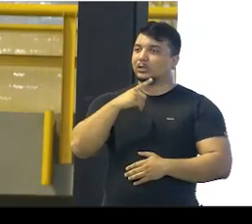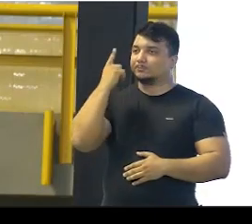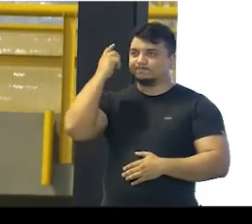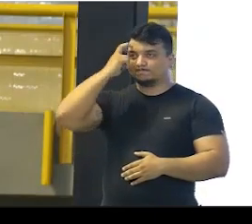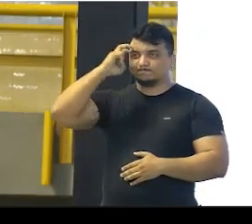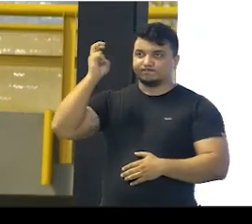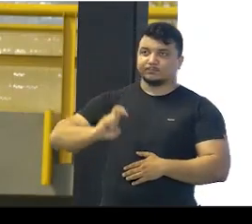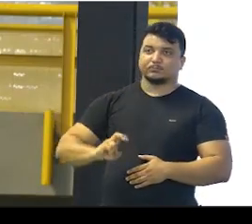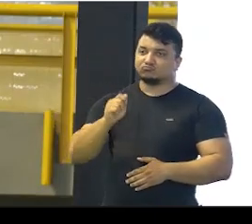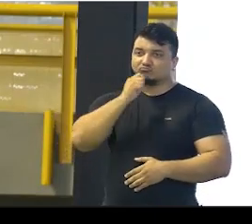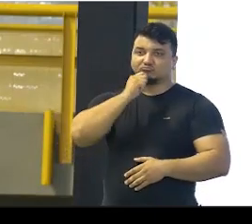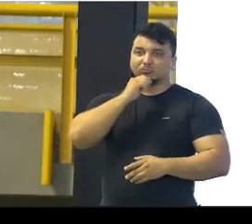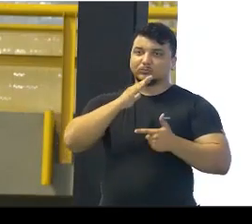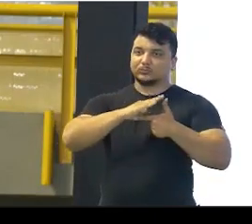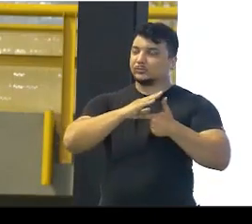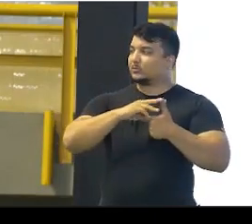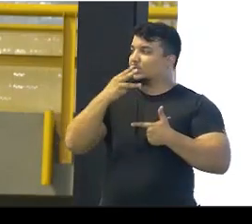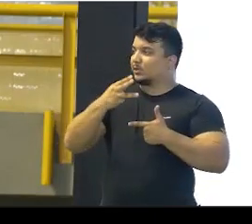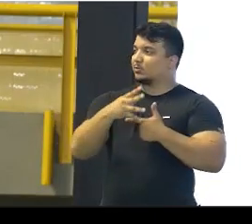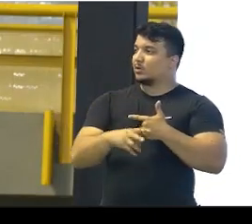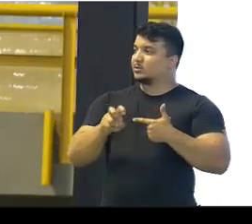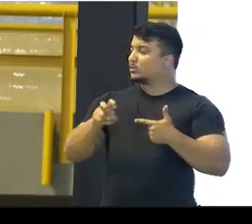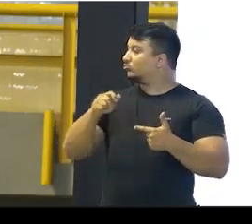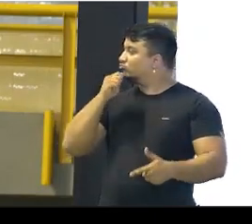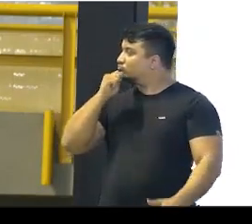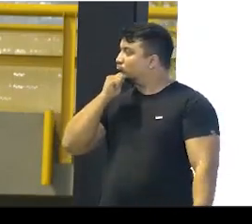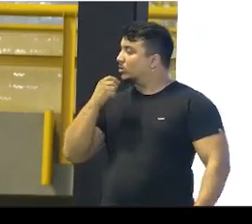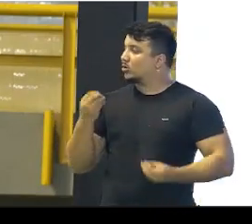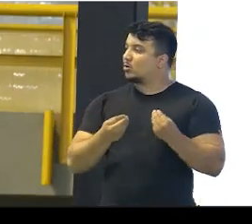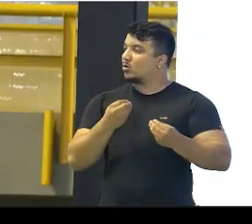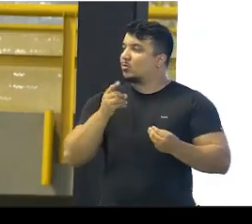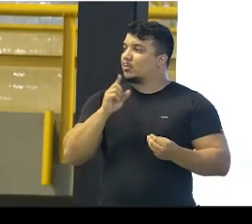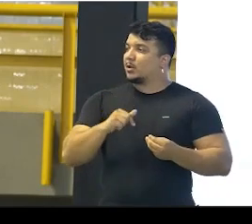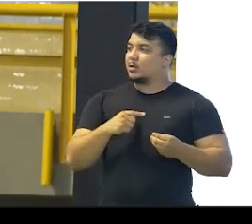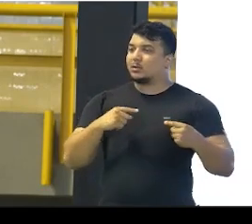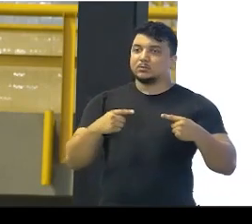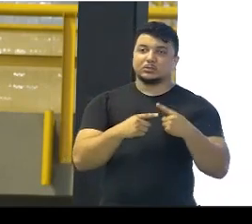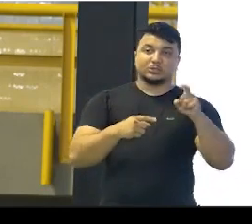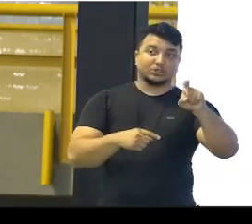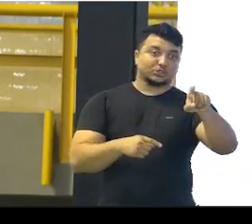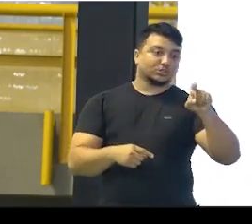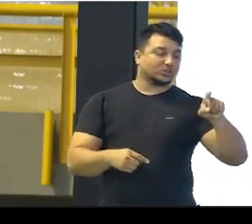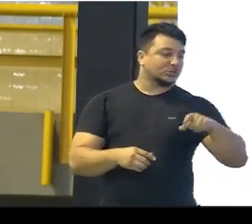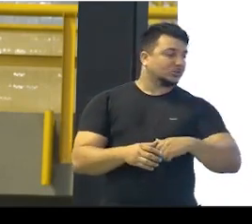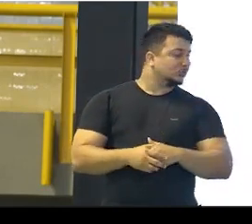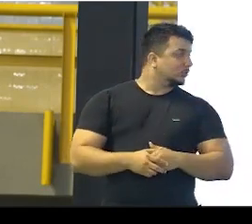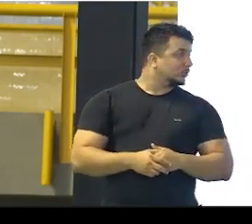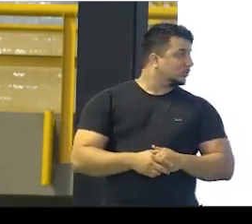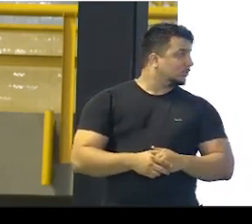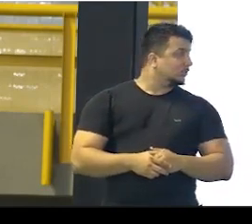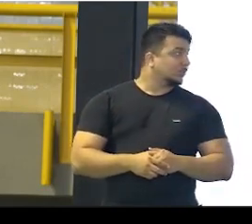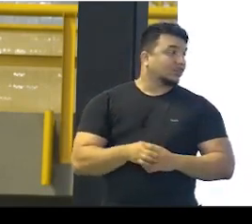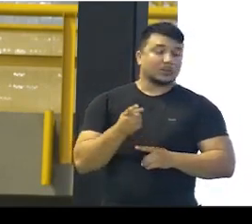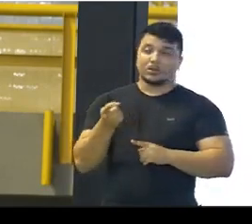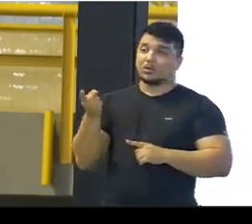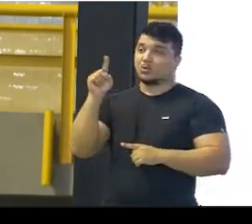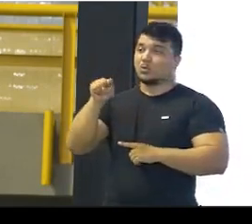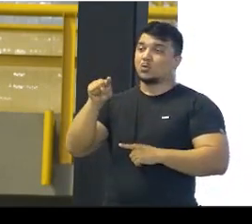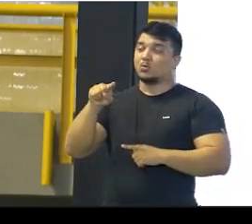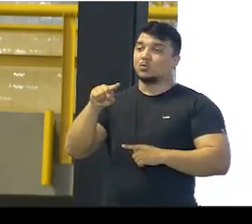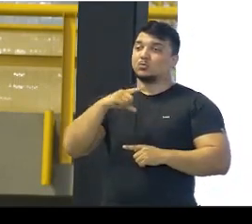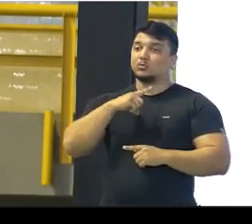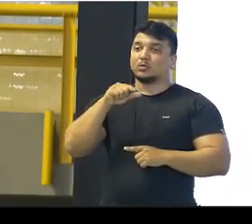no chão está a uma distância de 3 metros da base da árvore que sobrou. 3. Na